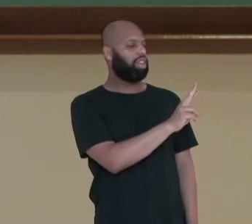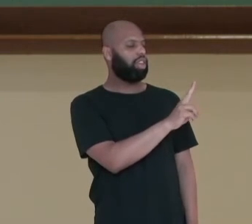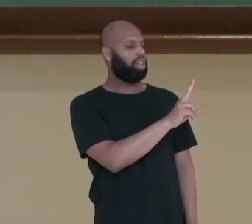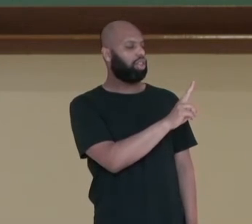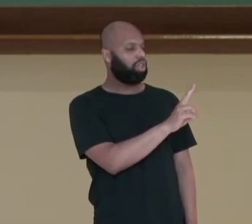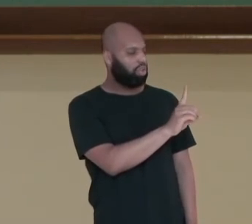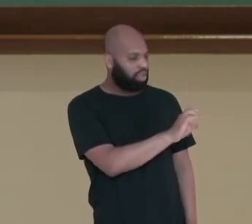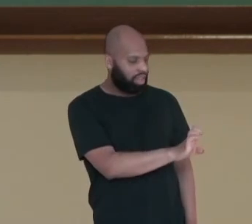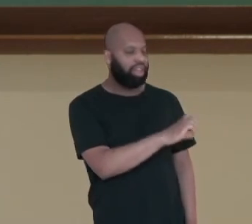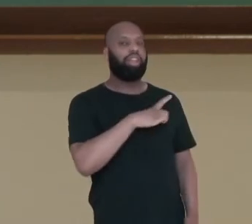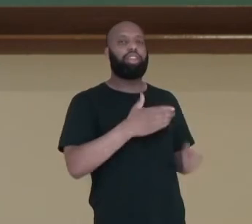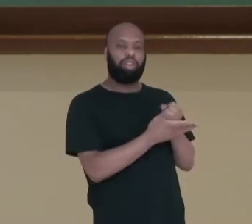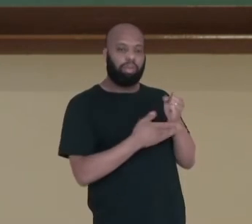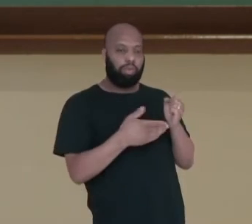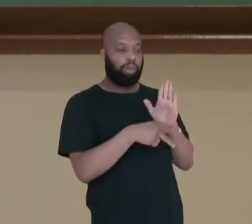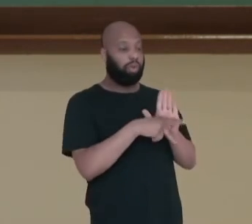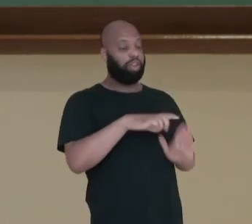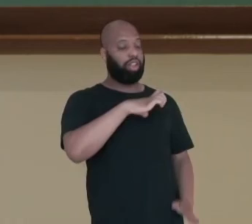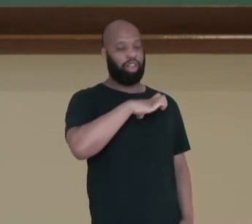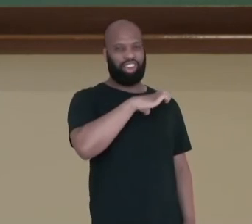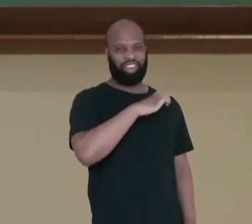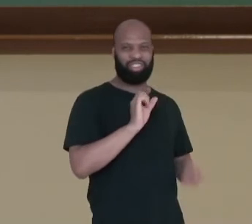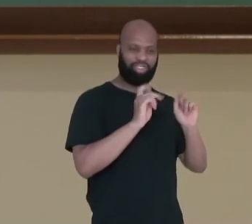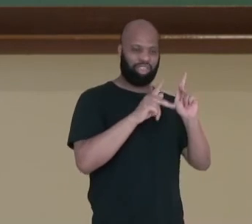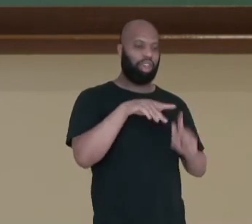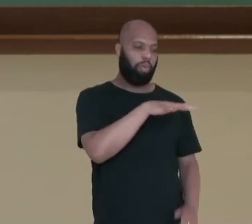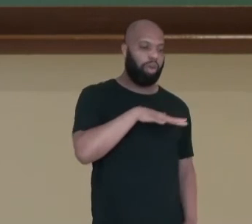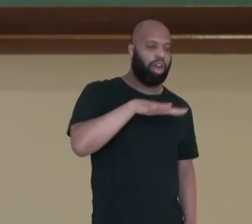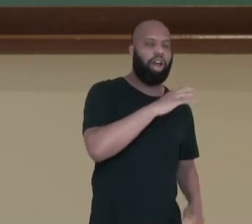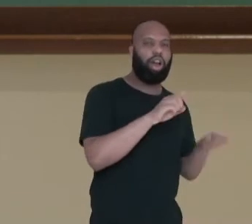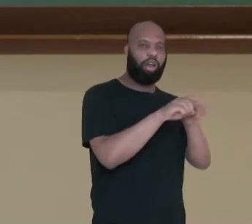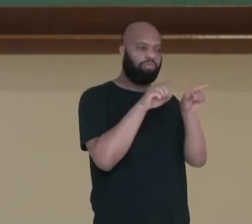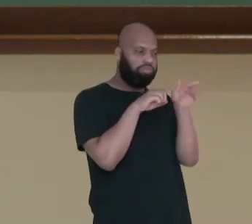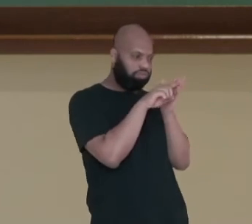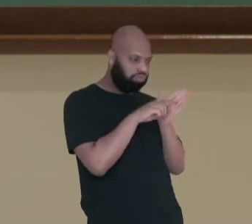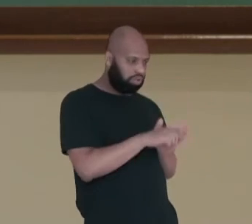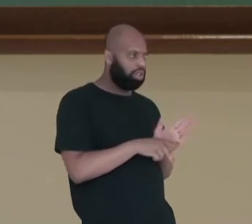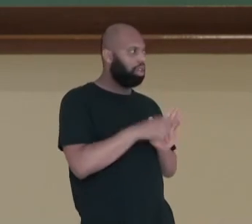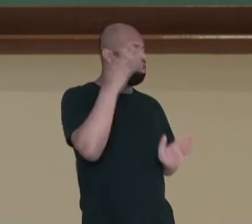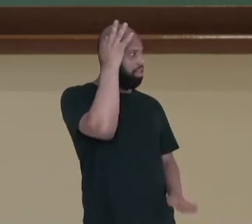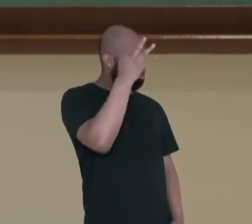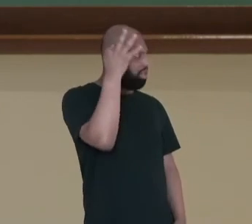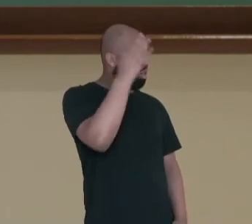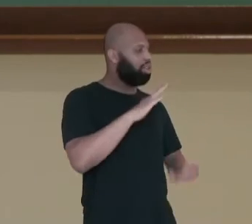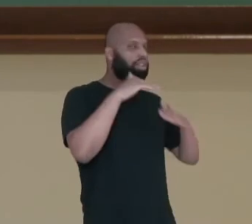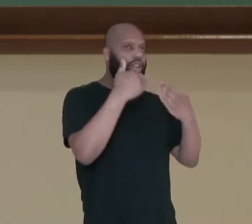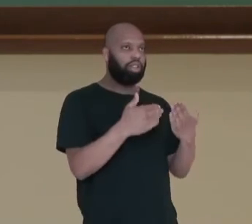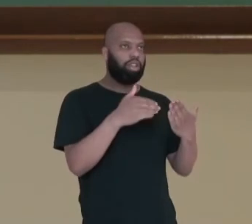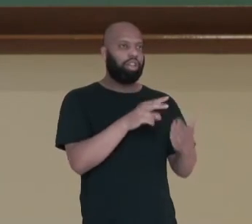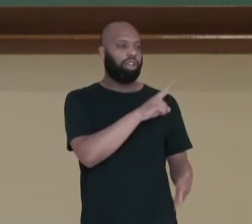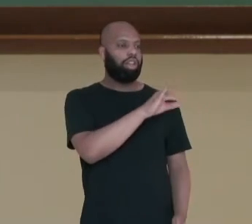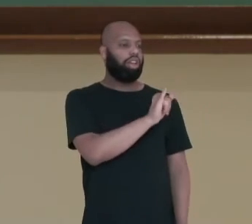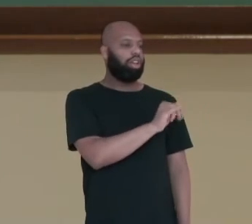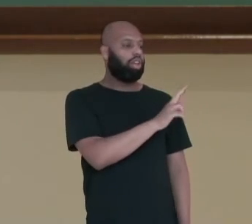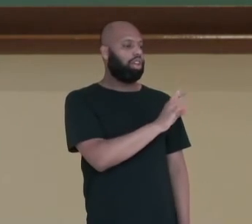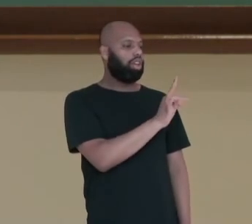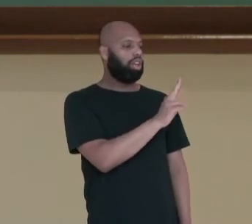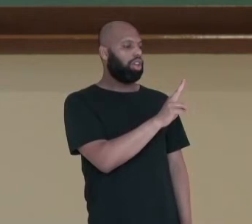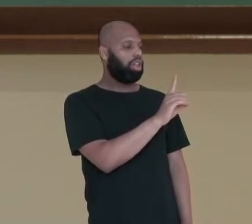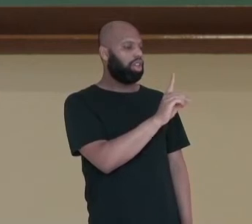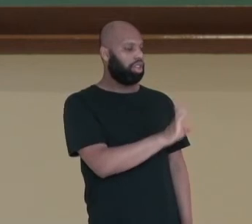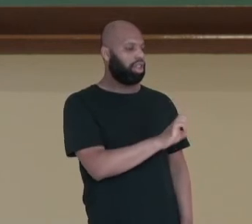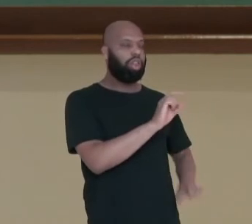uma fundamentação baseada na ética, tá? Uma área também de investigação filosófica. A virtude seria o equilíbrio,